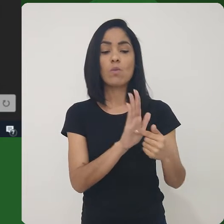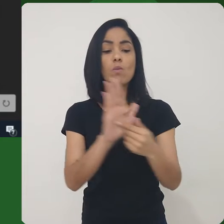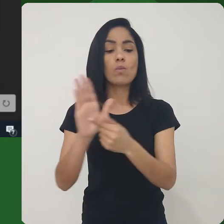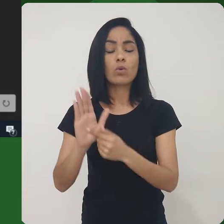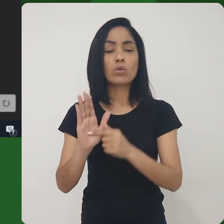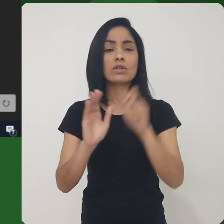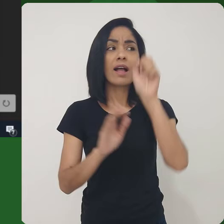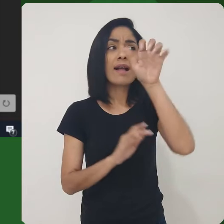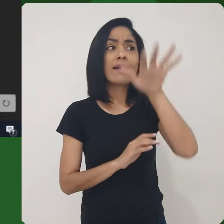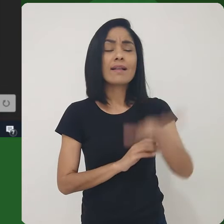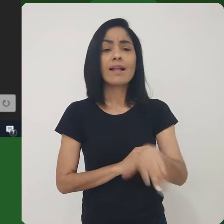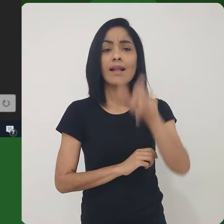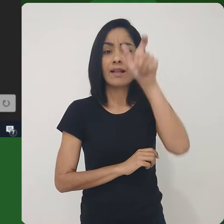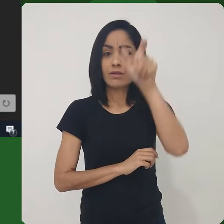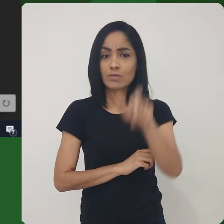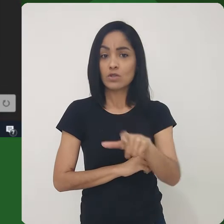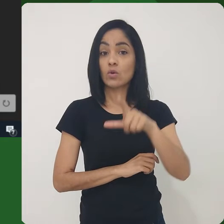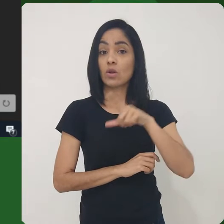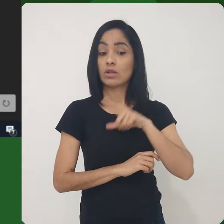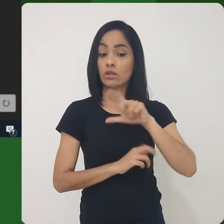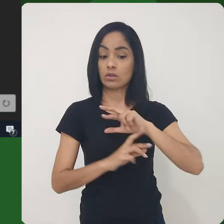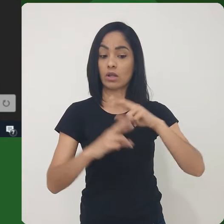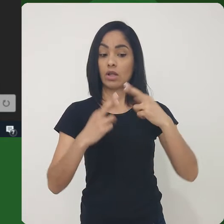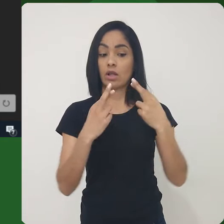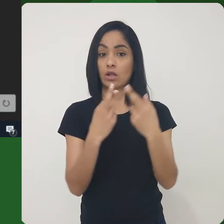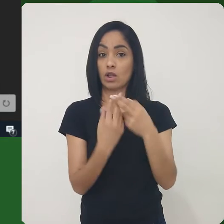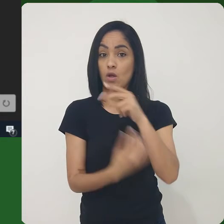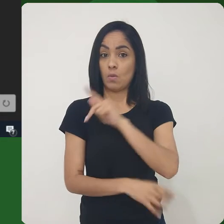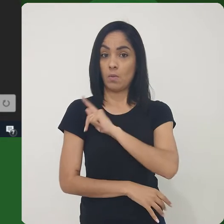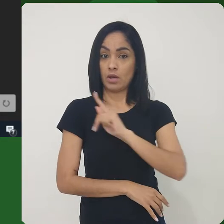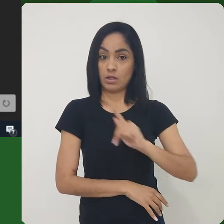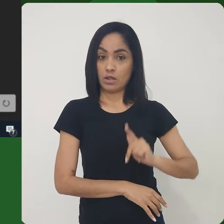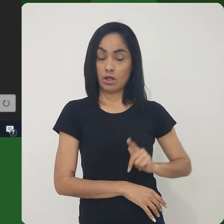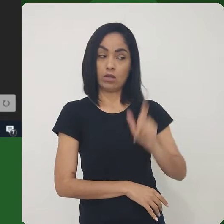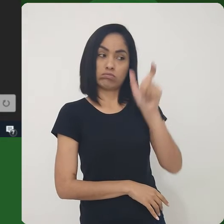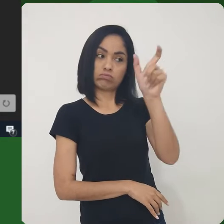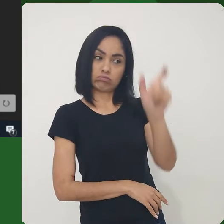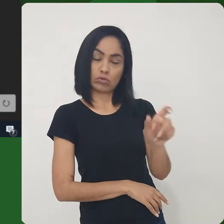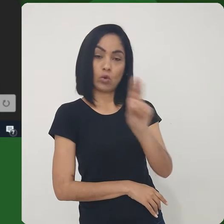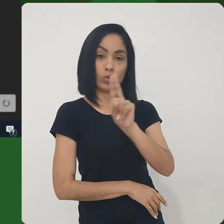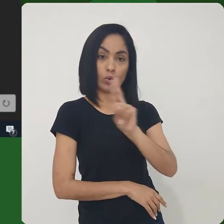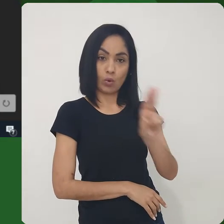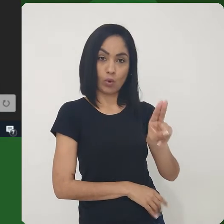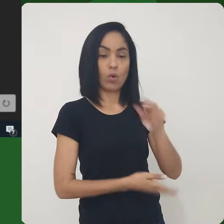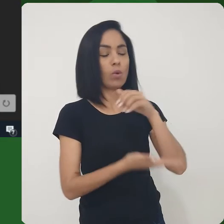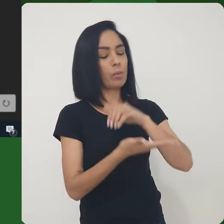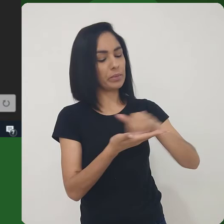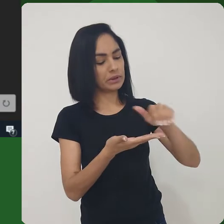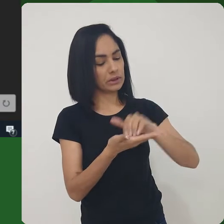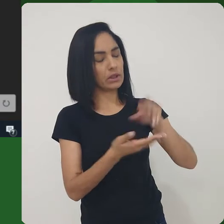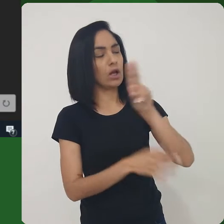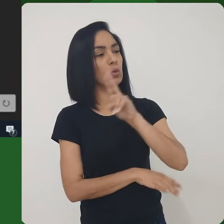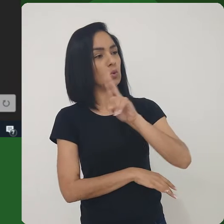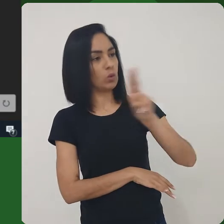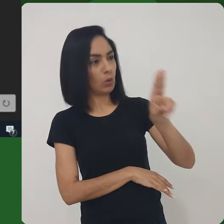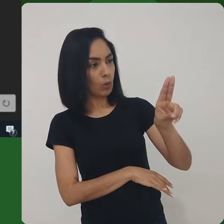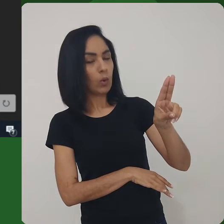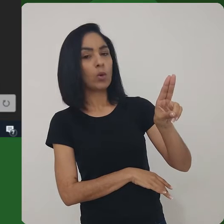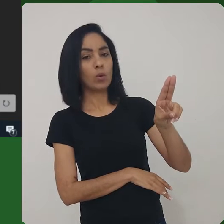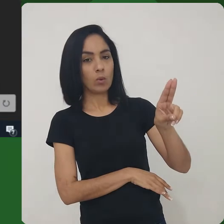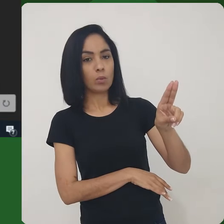pessoas presentes. Reuniram-se sob a presidência do senhor fulano de tal e